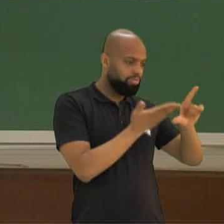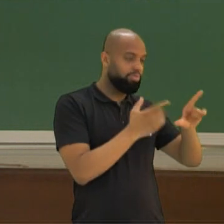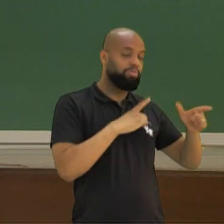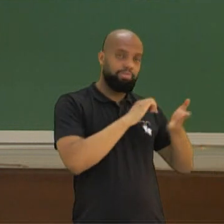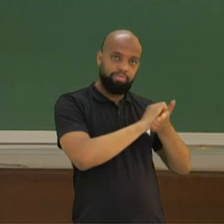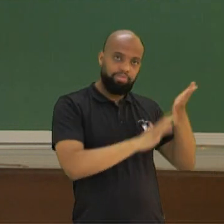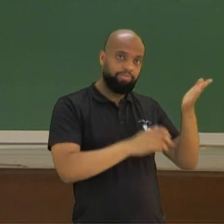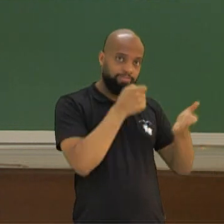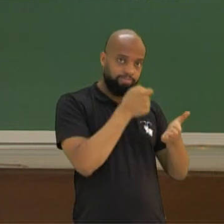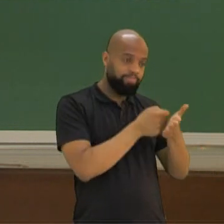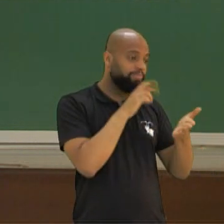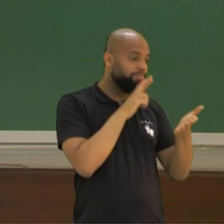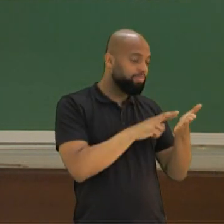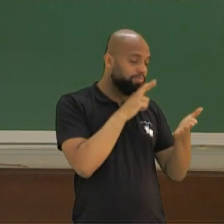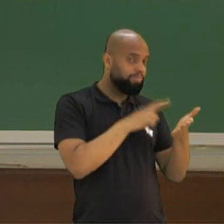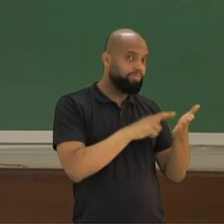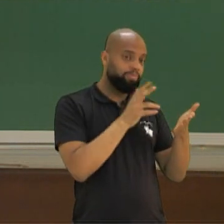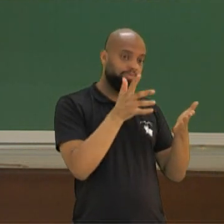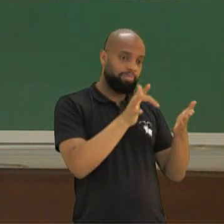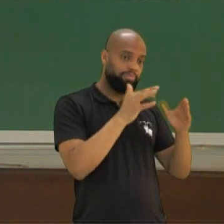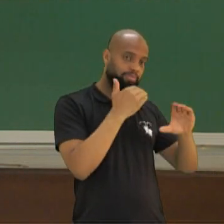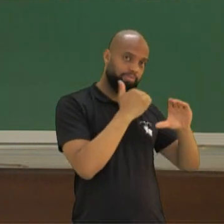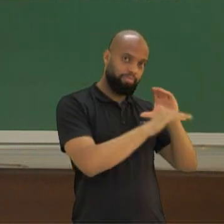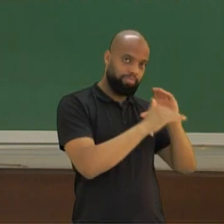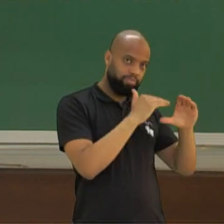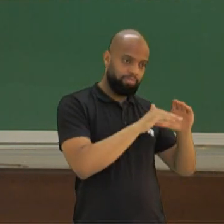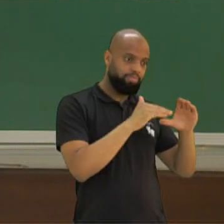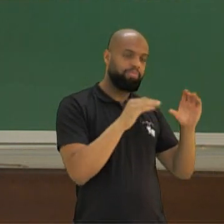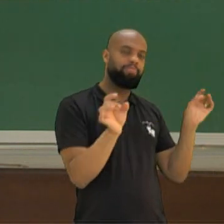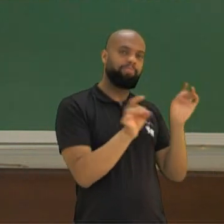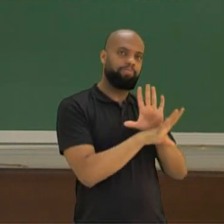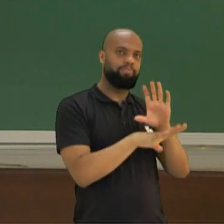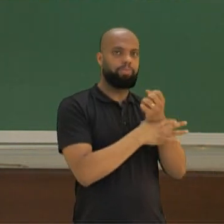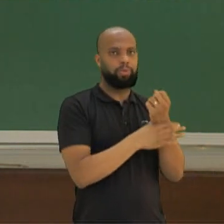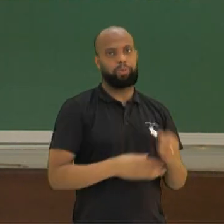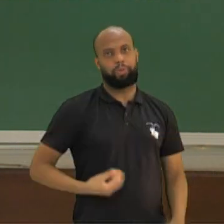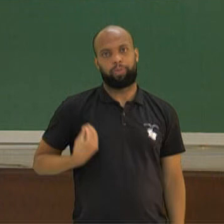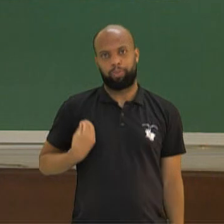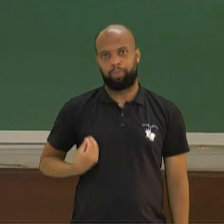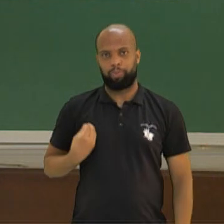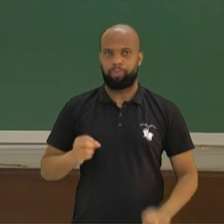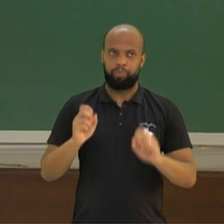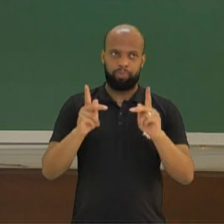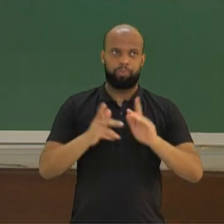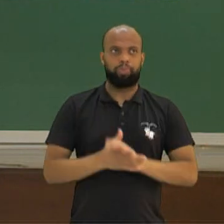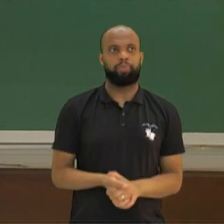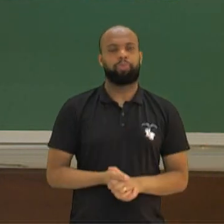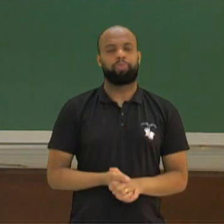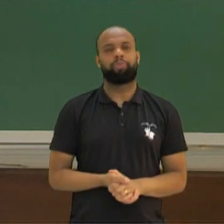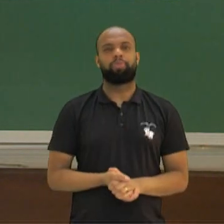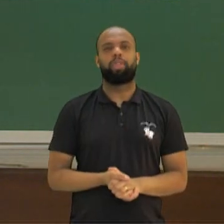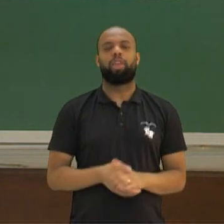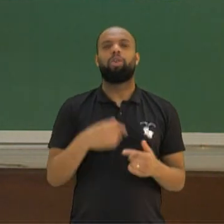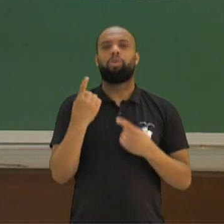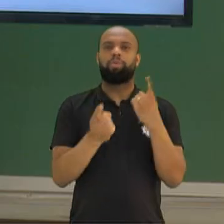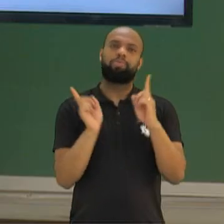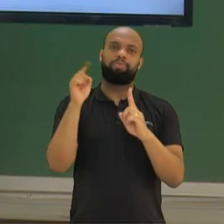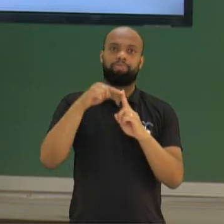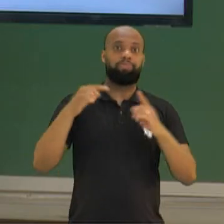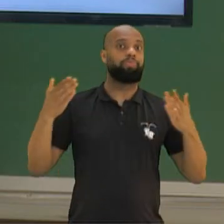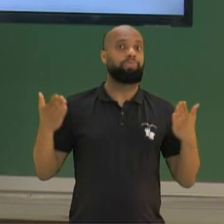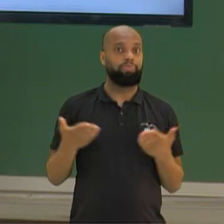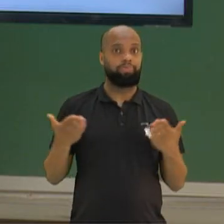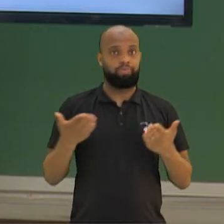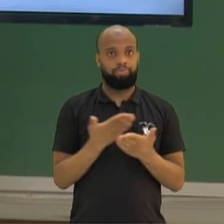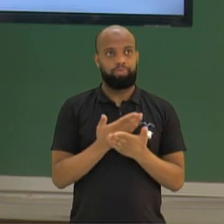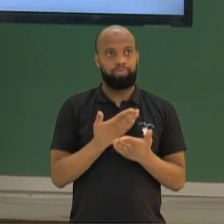atividade obrigatória, cliquem em enviar e assim vocês garantem a presença de vocês. Beleza? Gente, quais os objetivos da nossa aula,